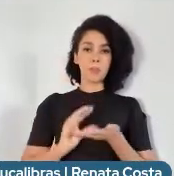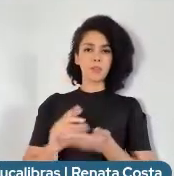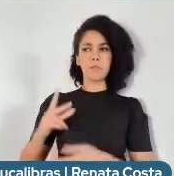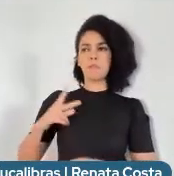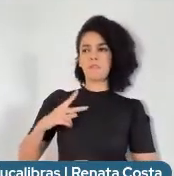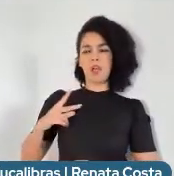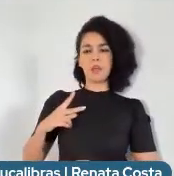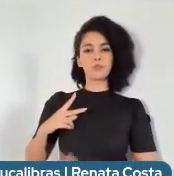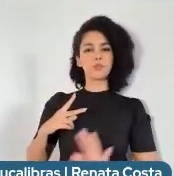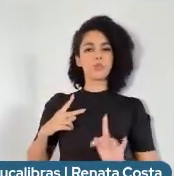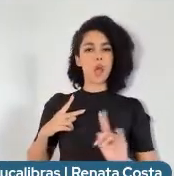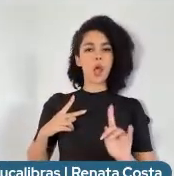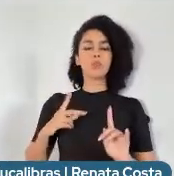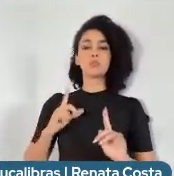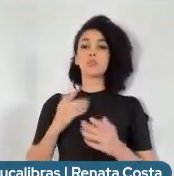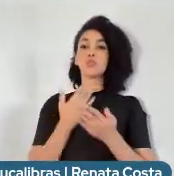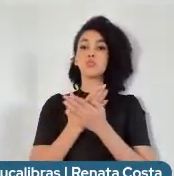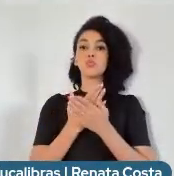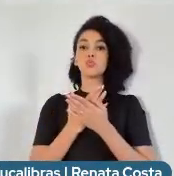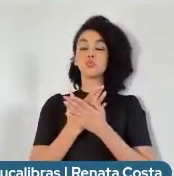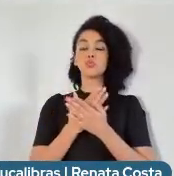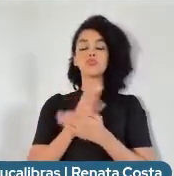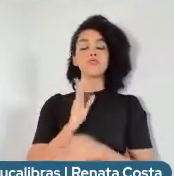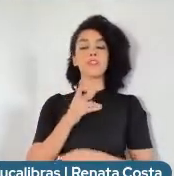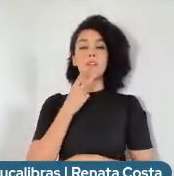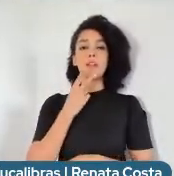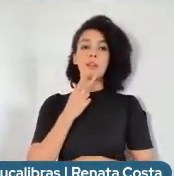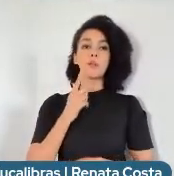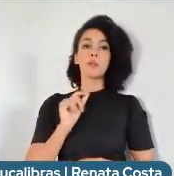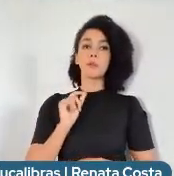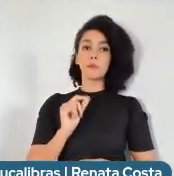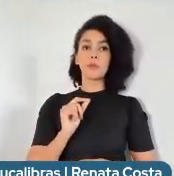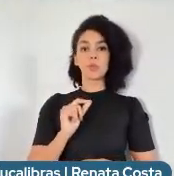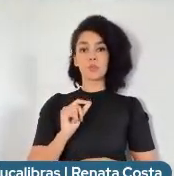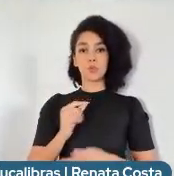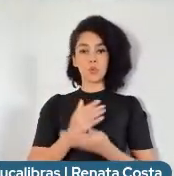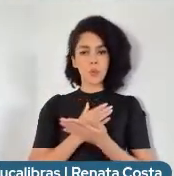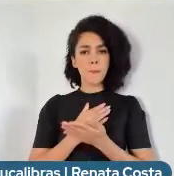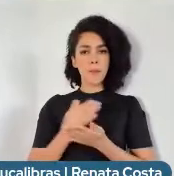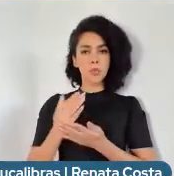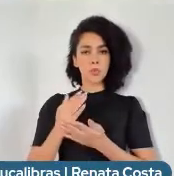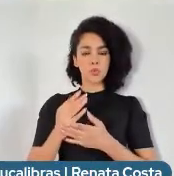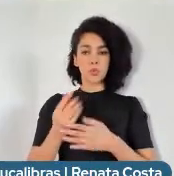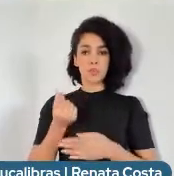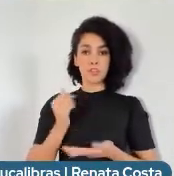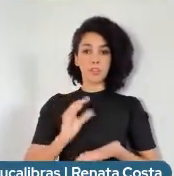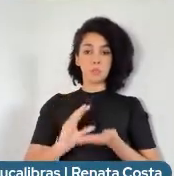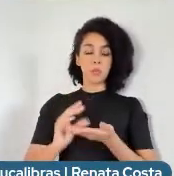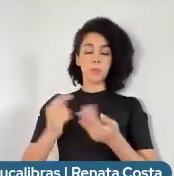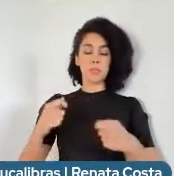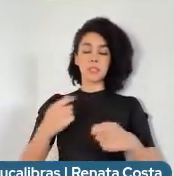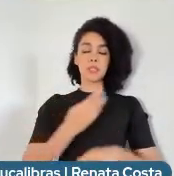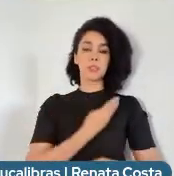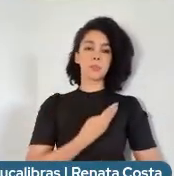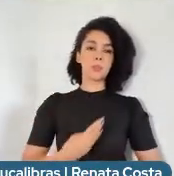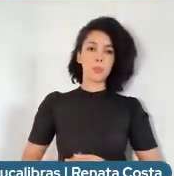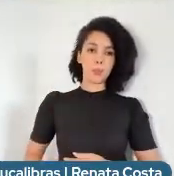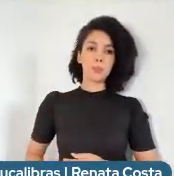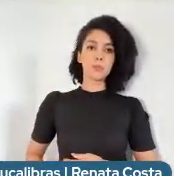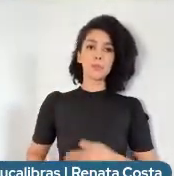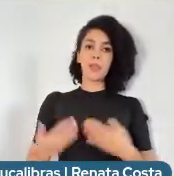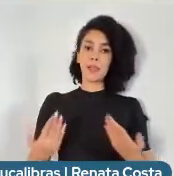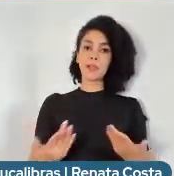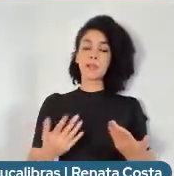e estudos dizem que o investimento inicial ele precisa ser público até que, né, enfim, aquela ideia,